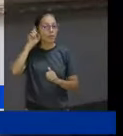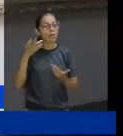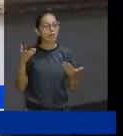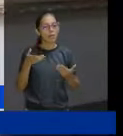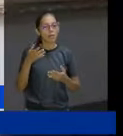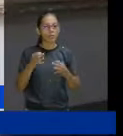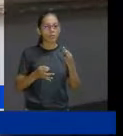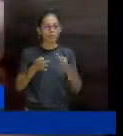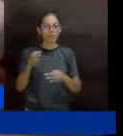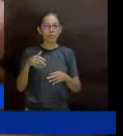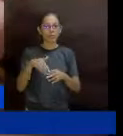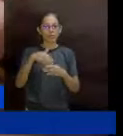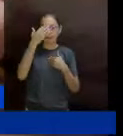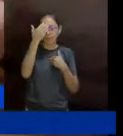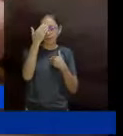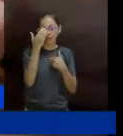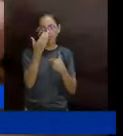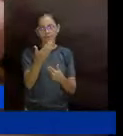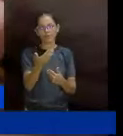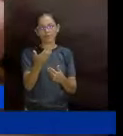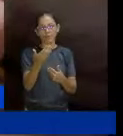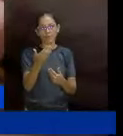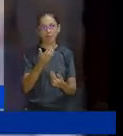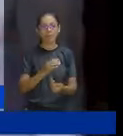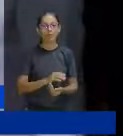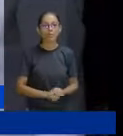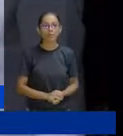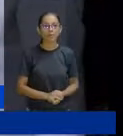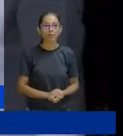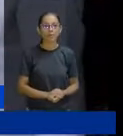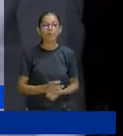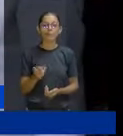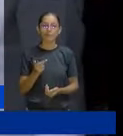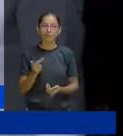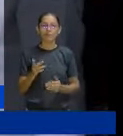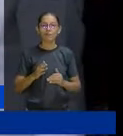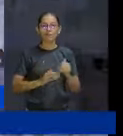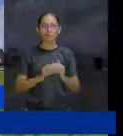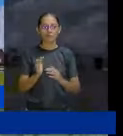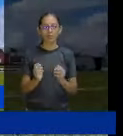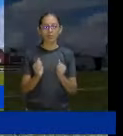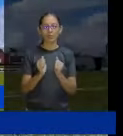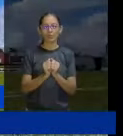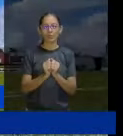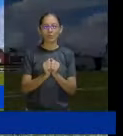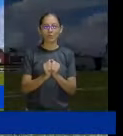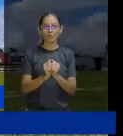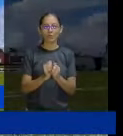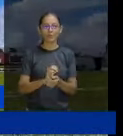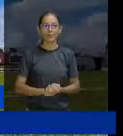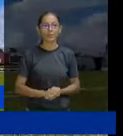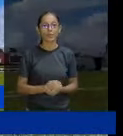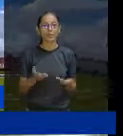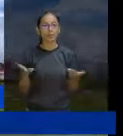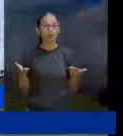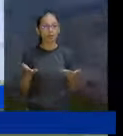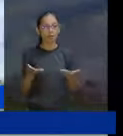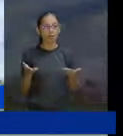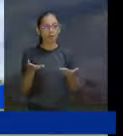agradece a dedicação e disponibilidade desses profissionais. Nesse